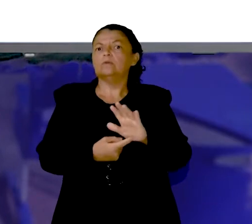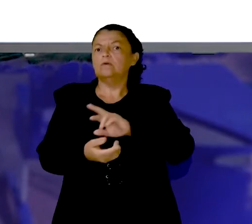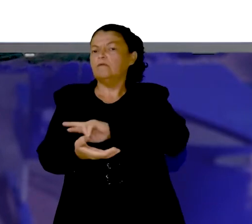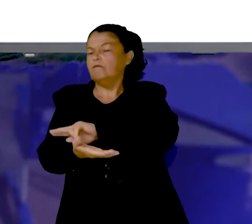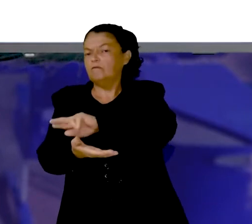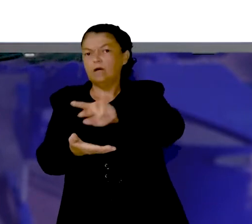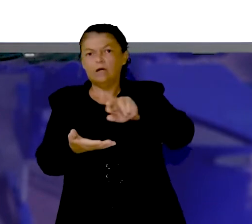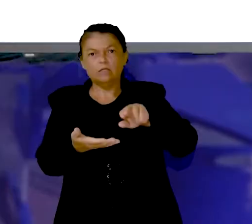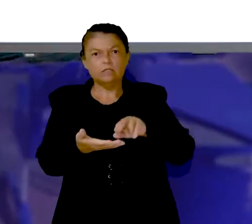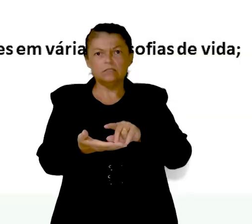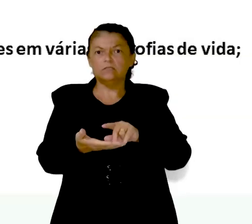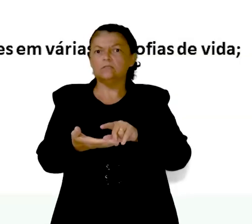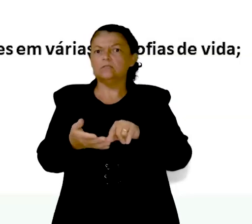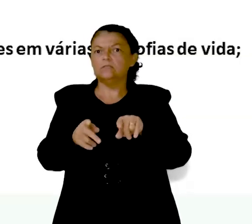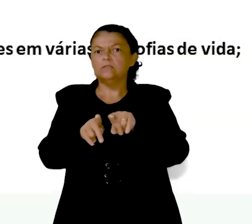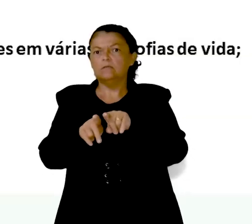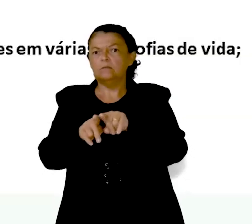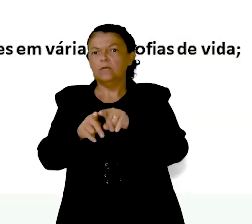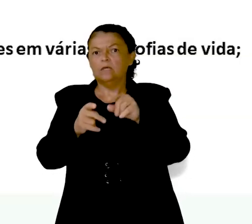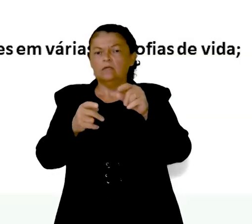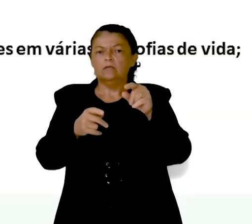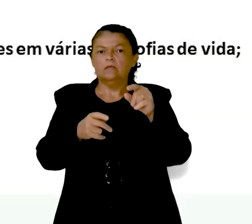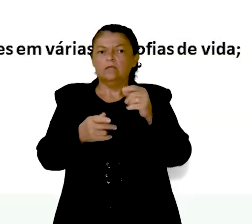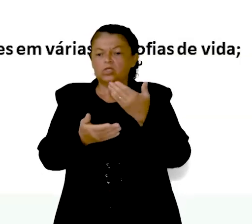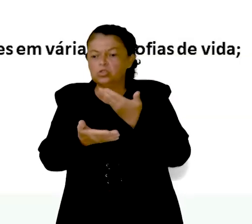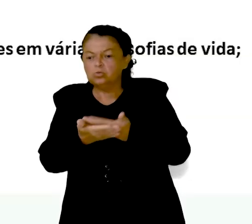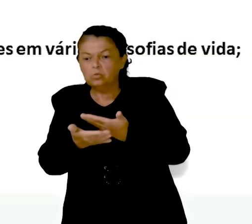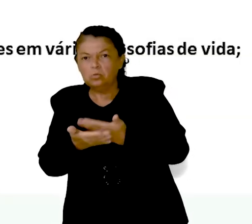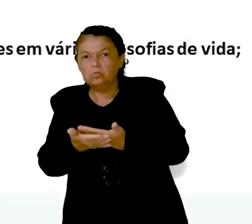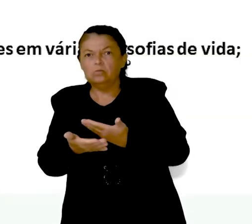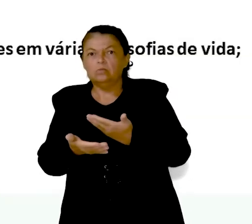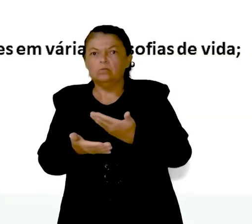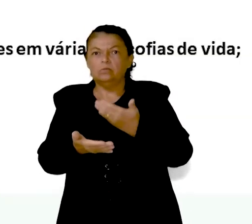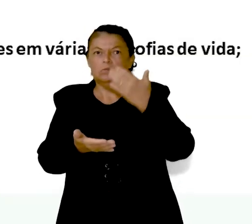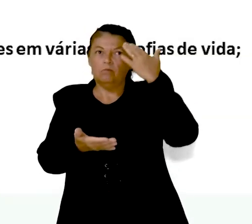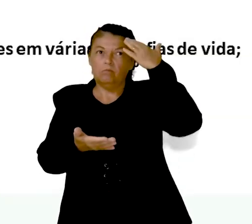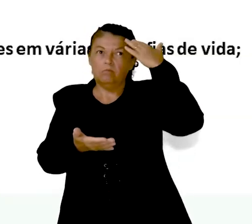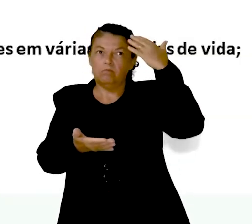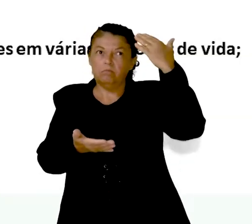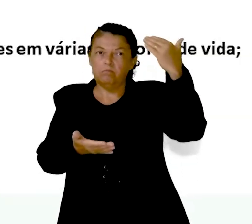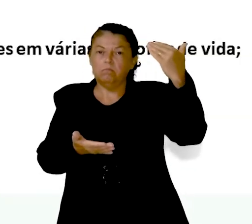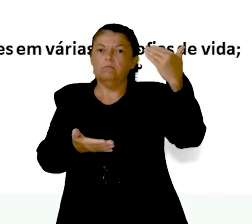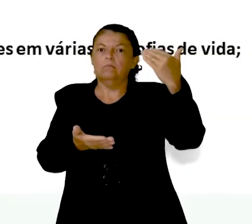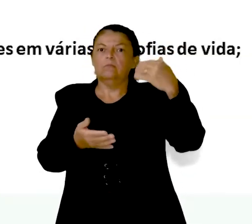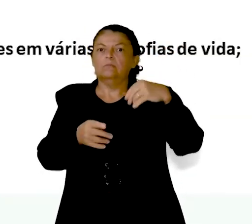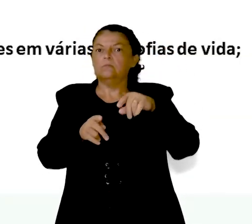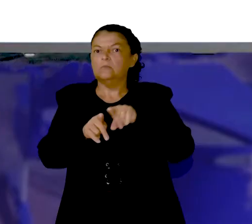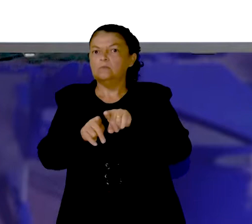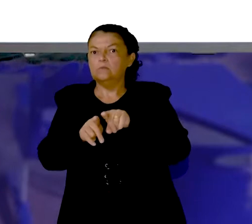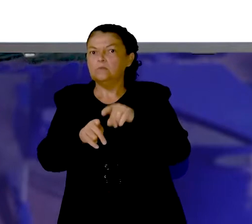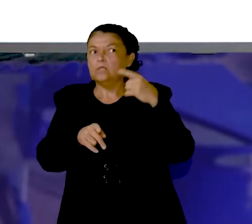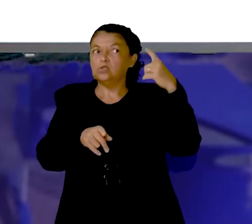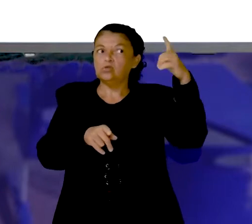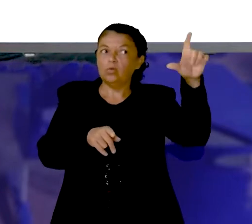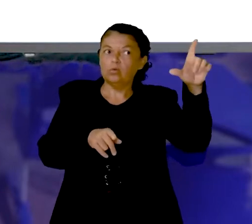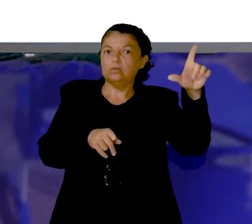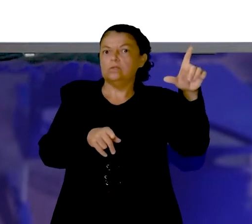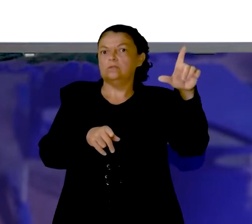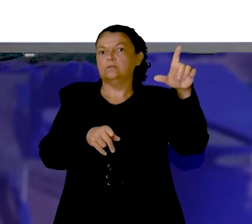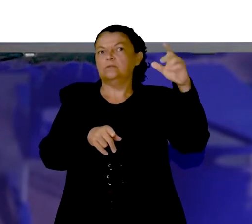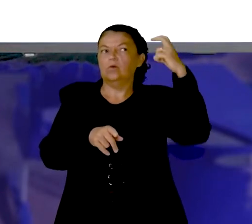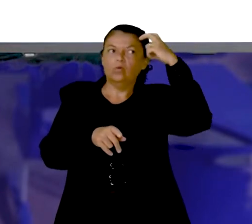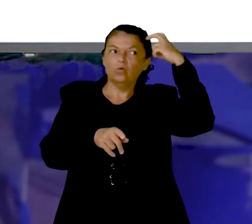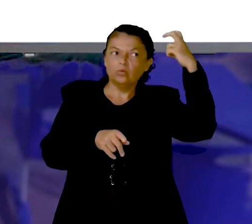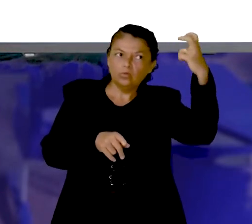outras filosofias de vida, ou seja, que não são religiões, daquelas tradições que não são religiosas, mas